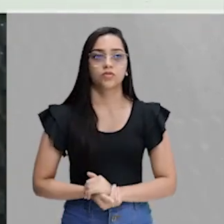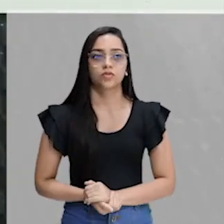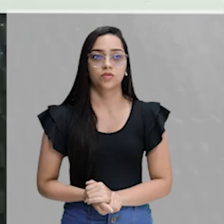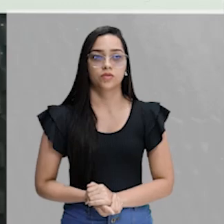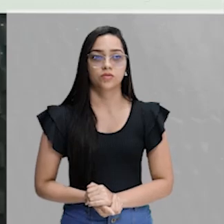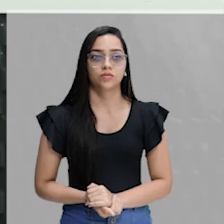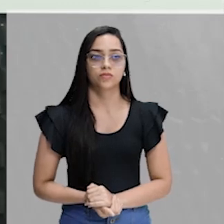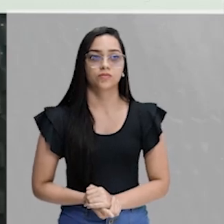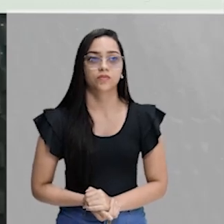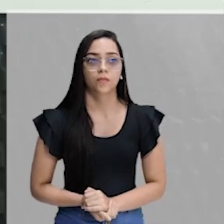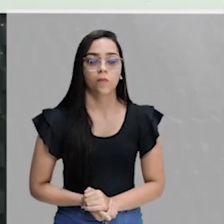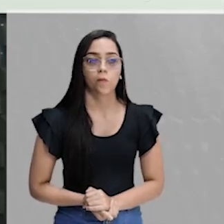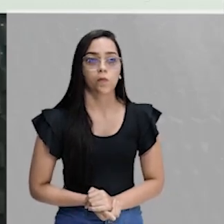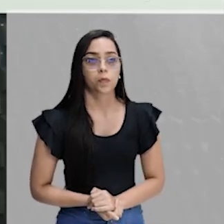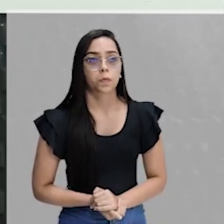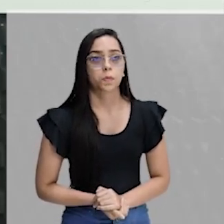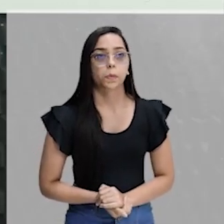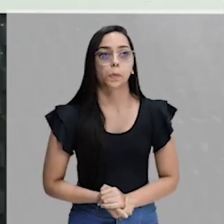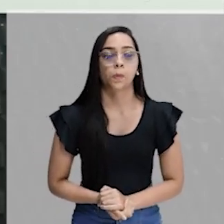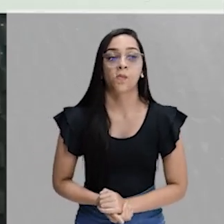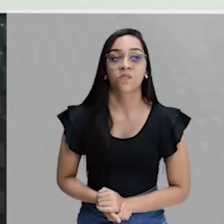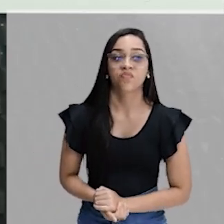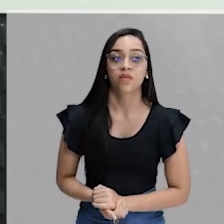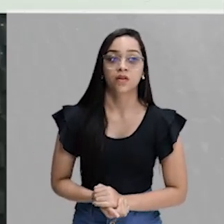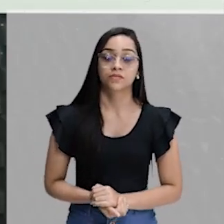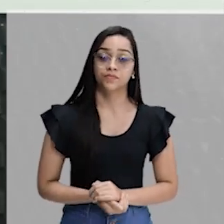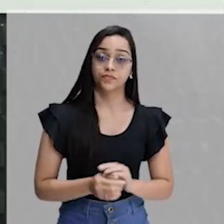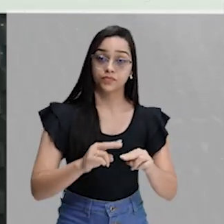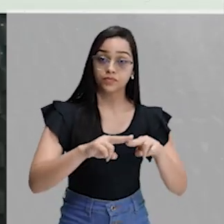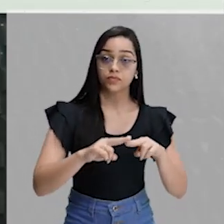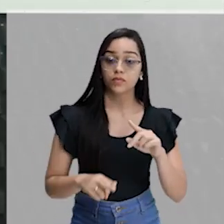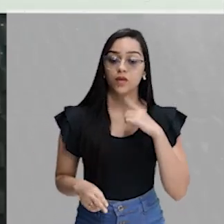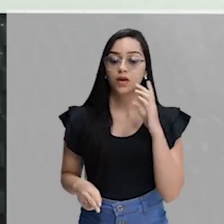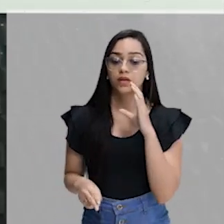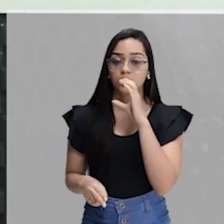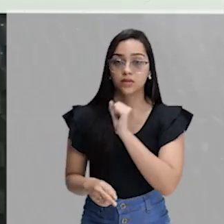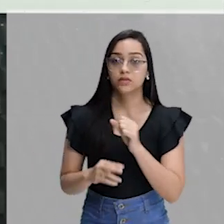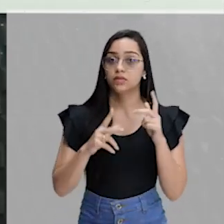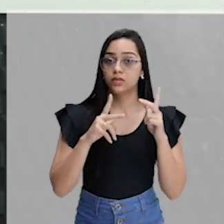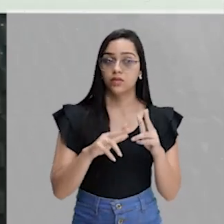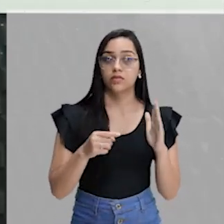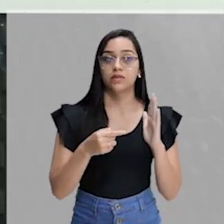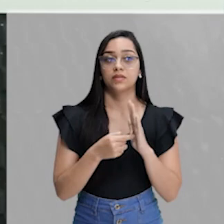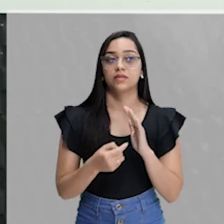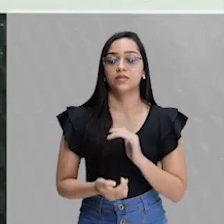operação aí oposta, tá ok? Então, por enquanto, nossa aceleração é essa,